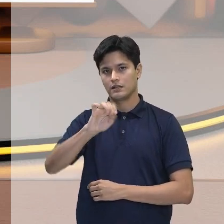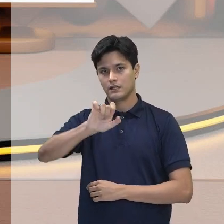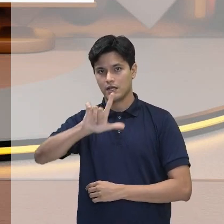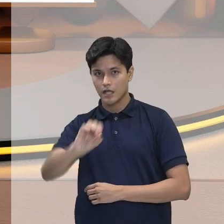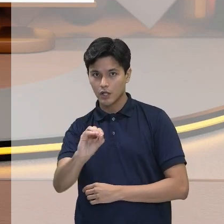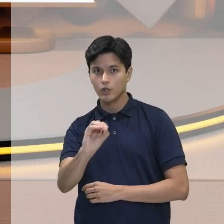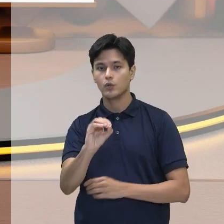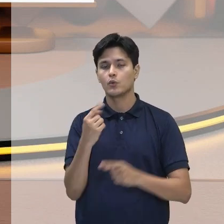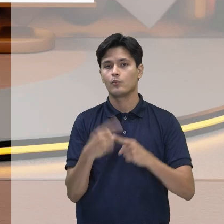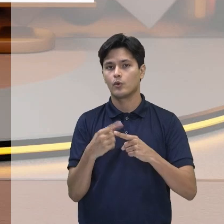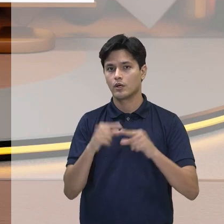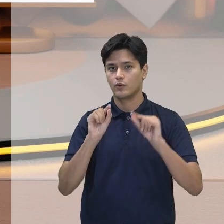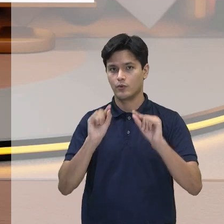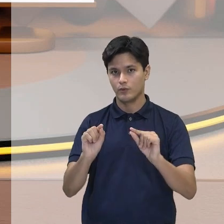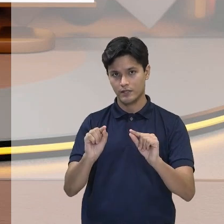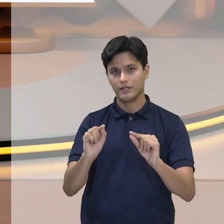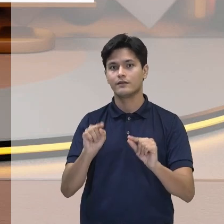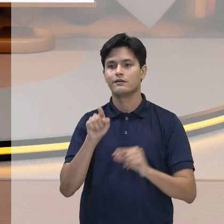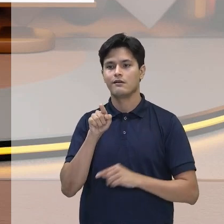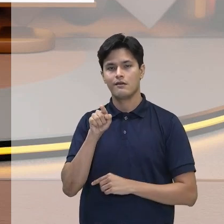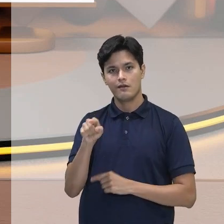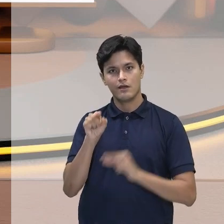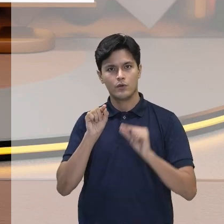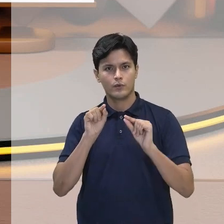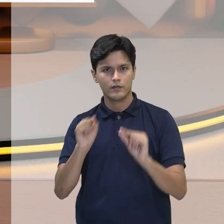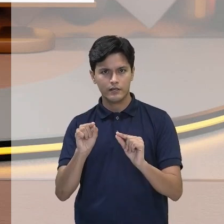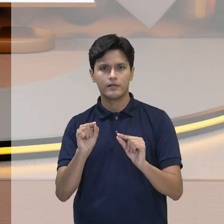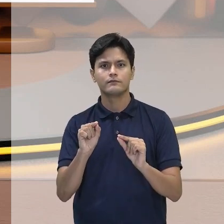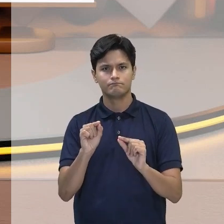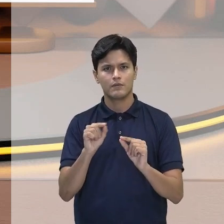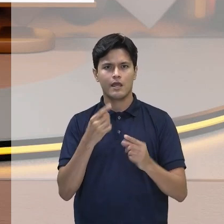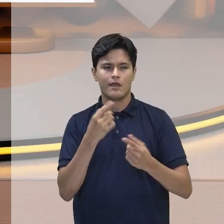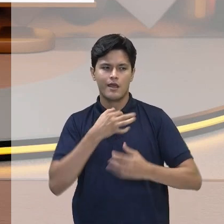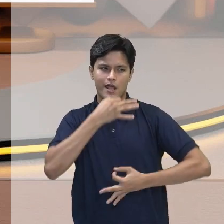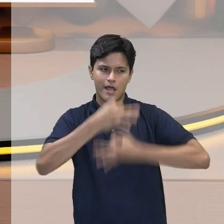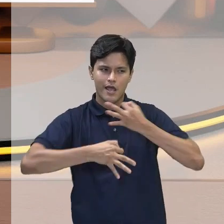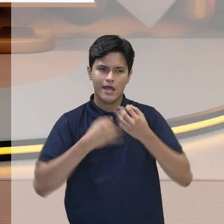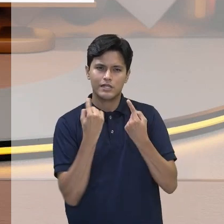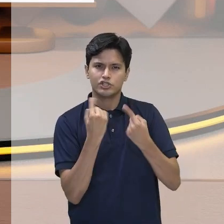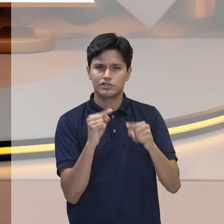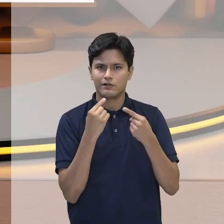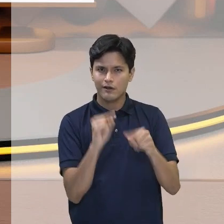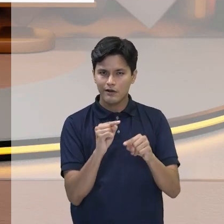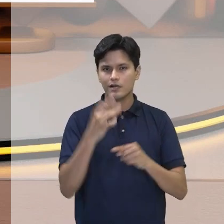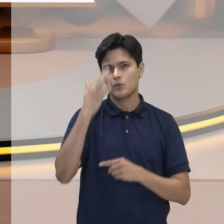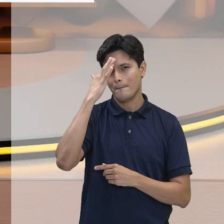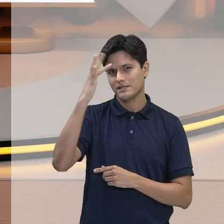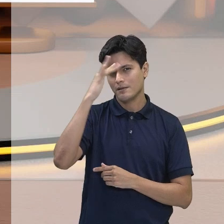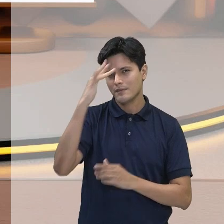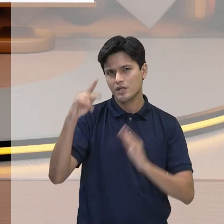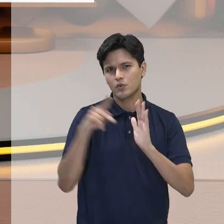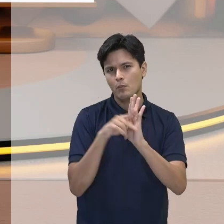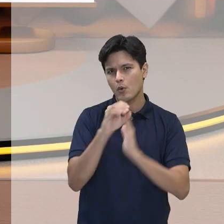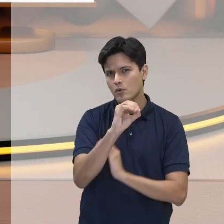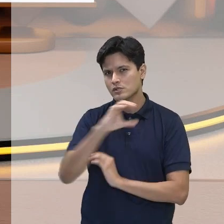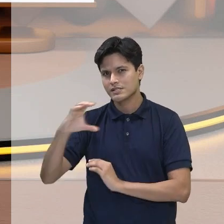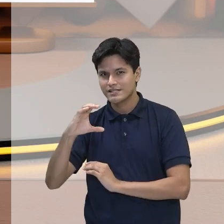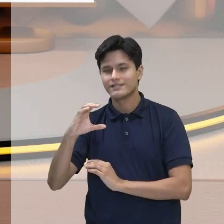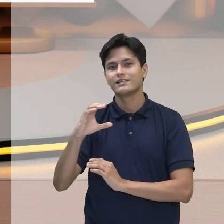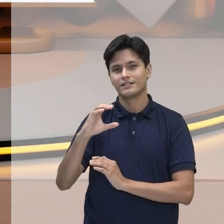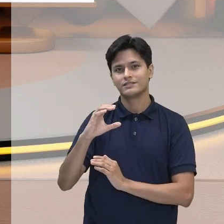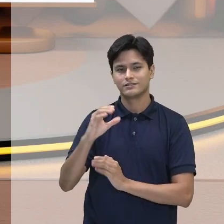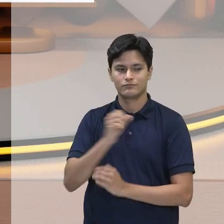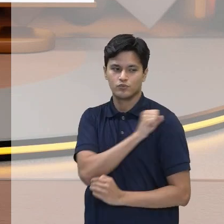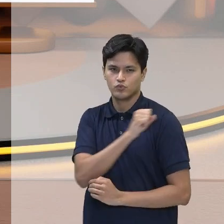quebrando todo aquele pensamento ocidental desde a época de Sócrates, olha só. Por isso que ele vai